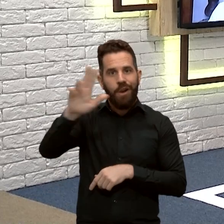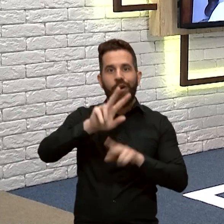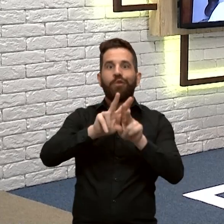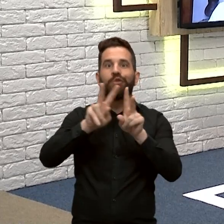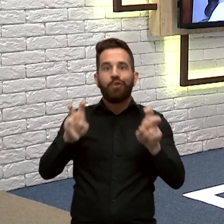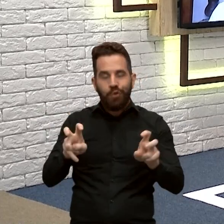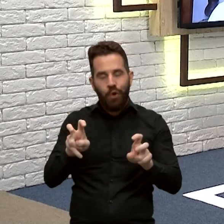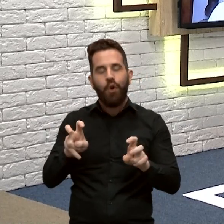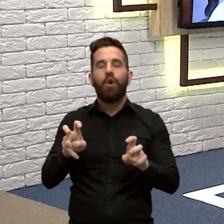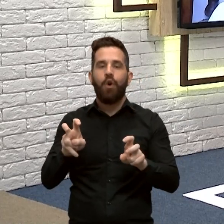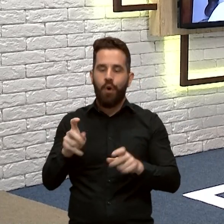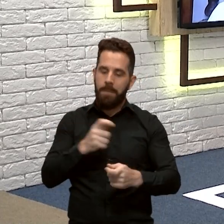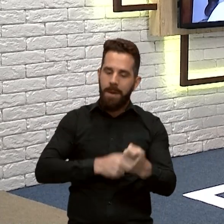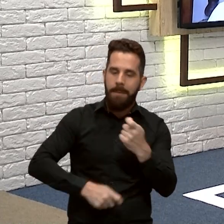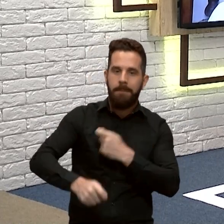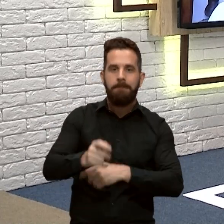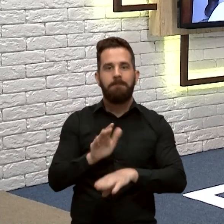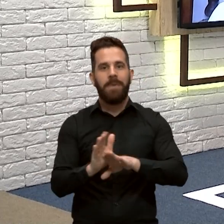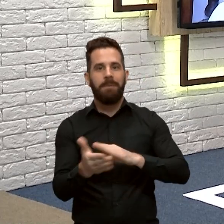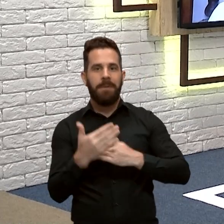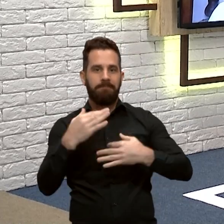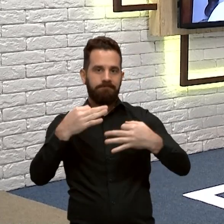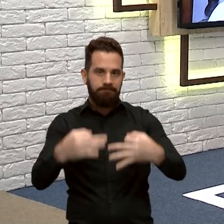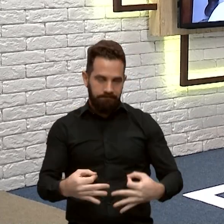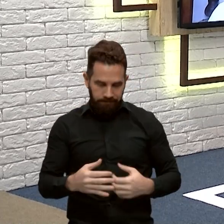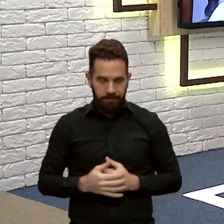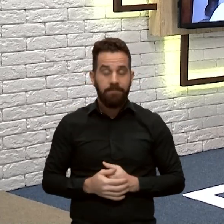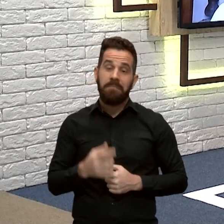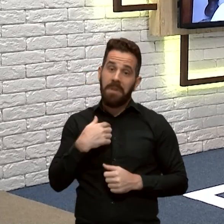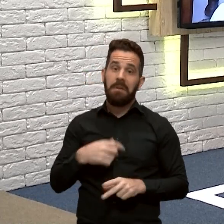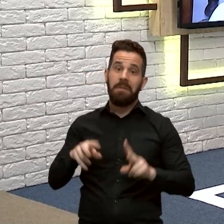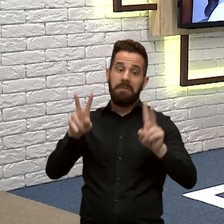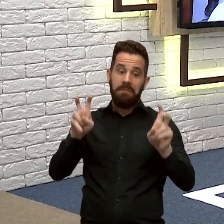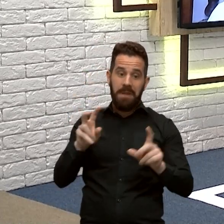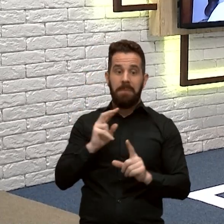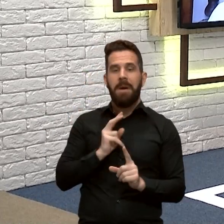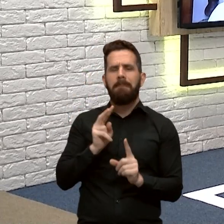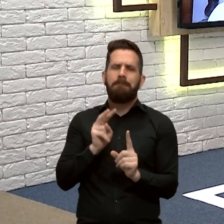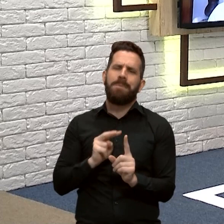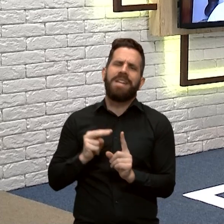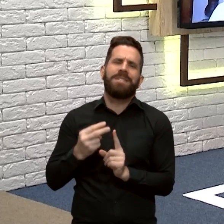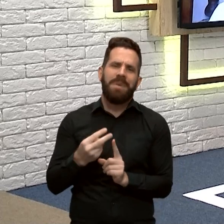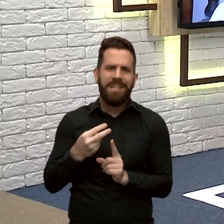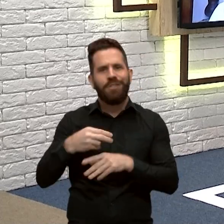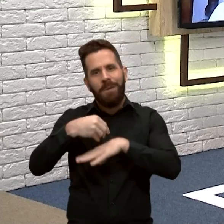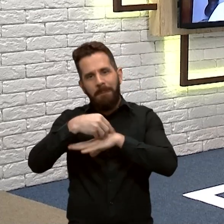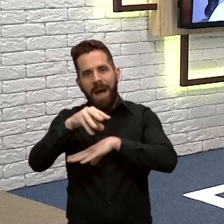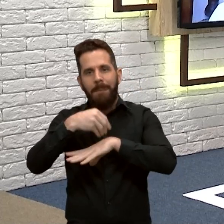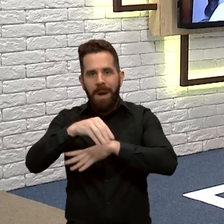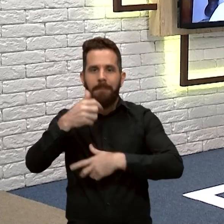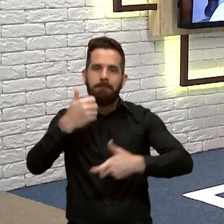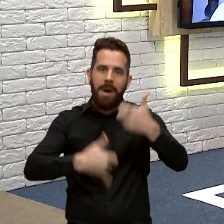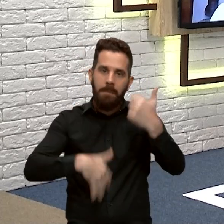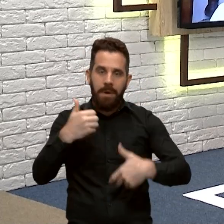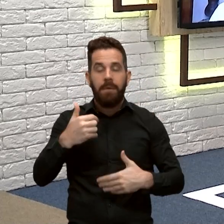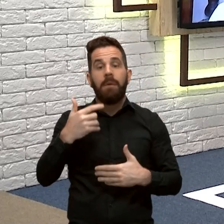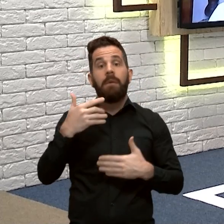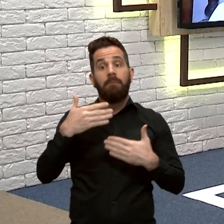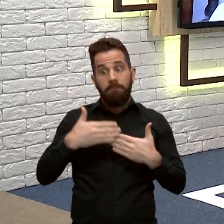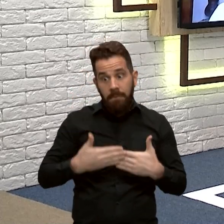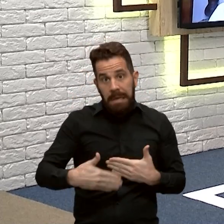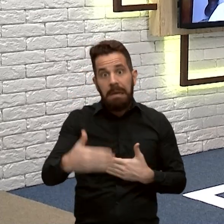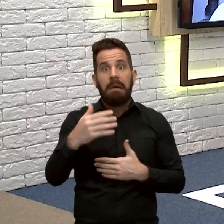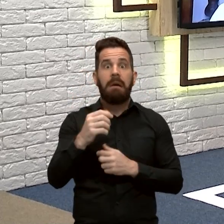Então, e trazer à tona e na perspectiva, né, Fernando, que agora, nesses próximos anos, a